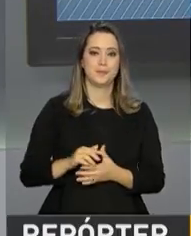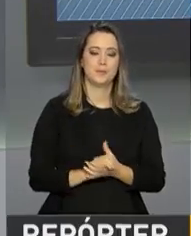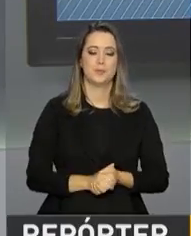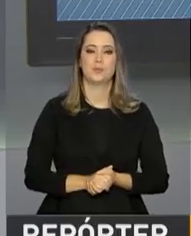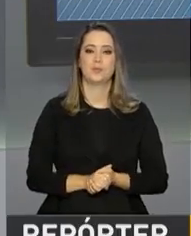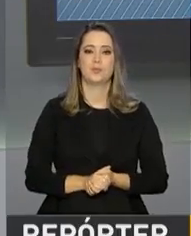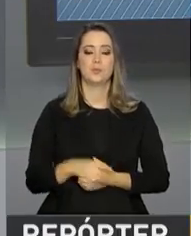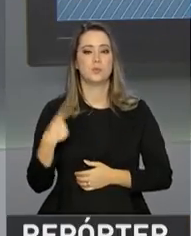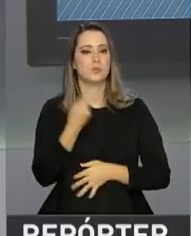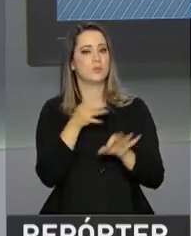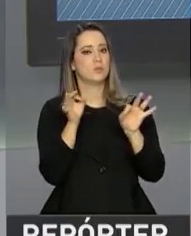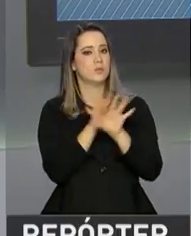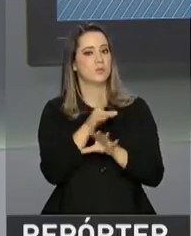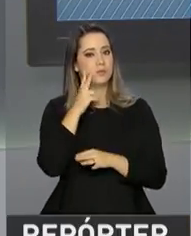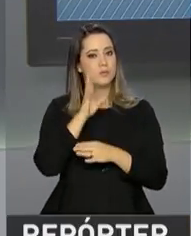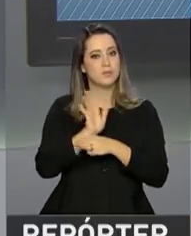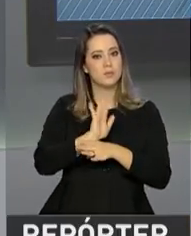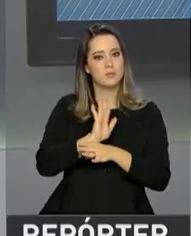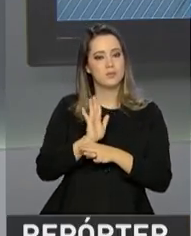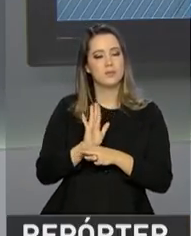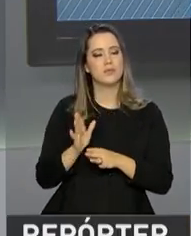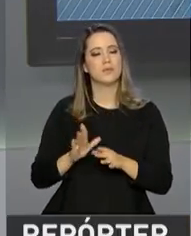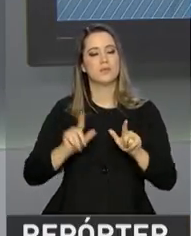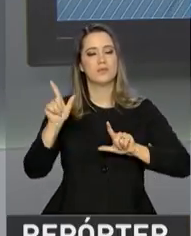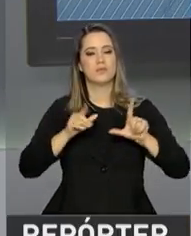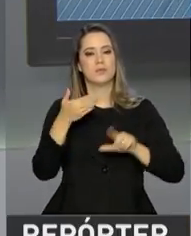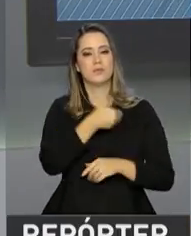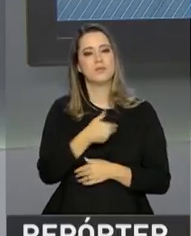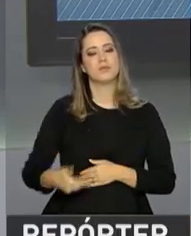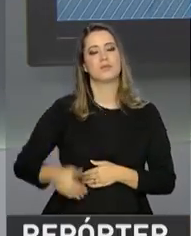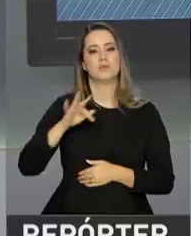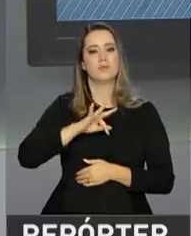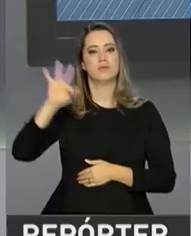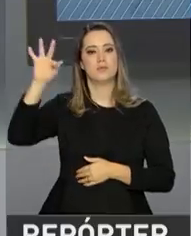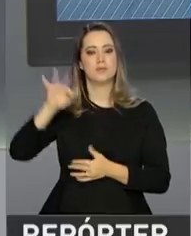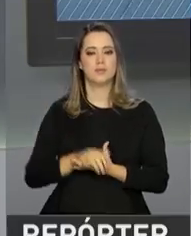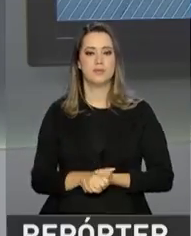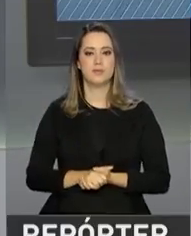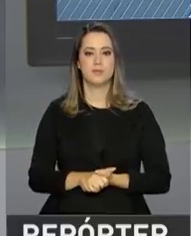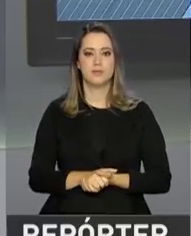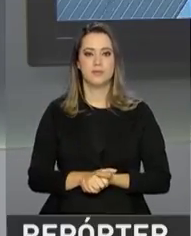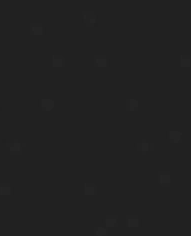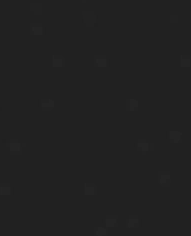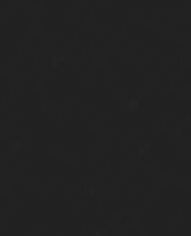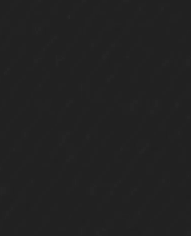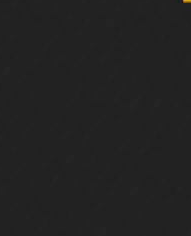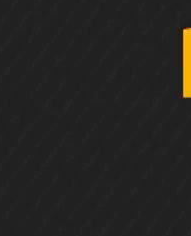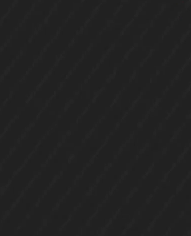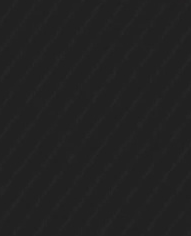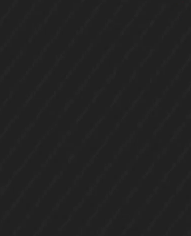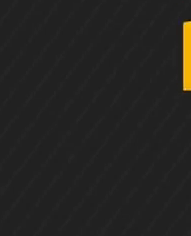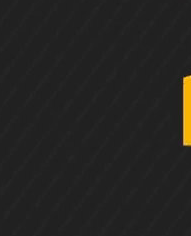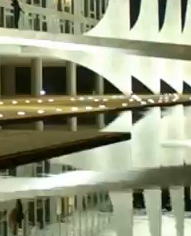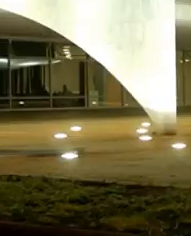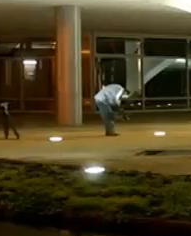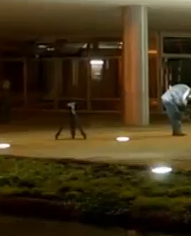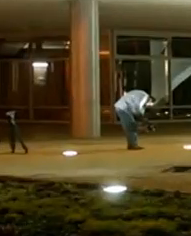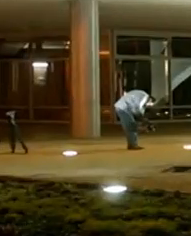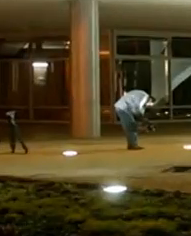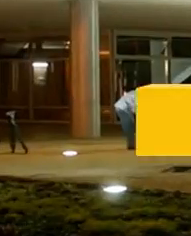internet. Nós ficamos por aqui. Continue com a gente na NBR, a TV do Governo Federal.